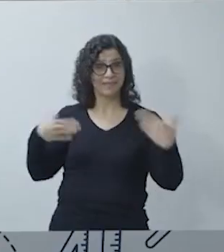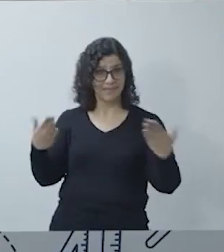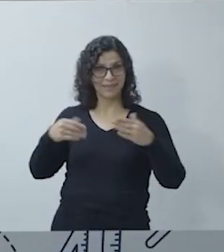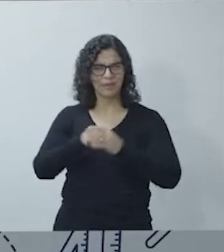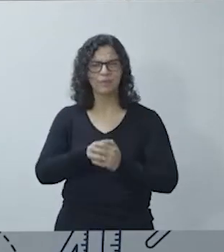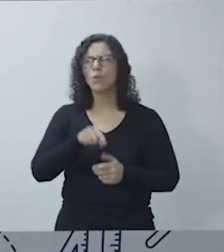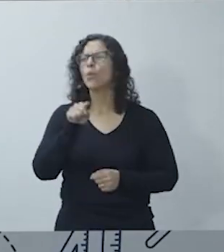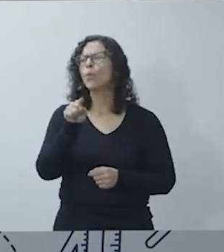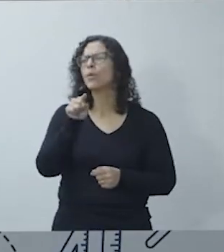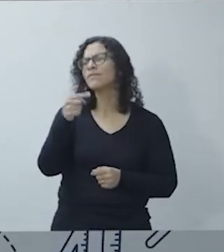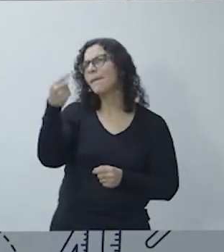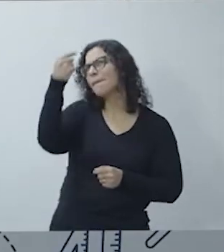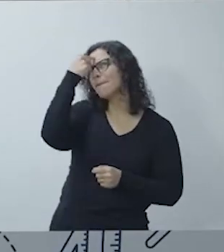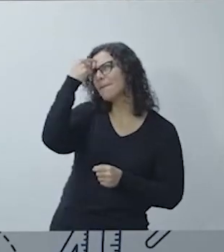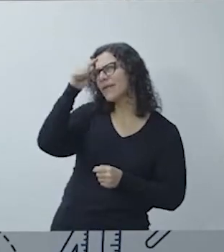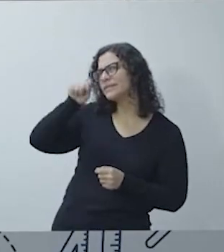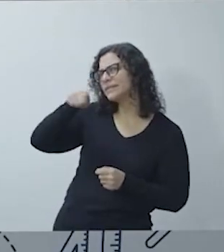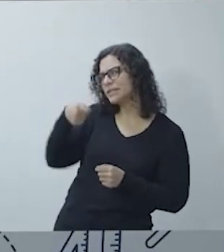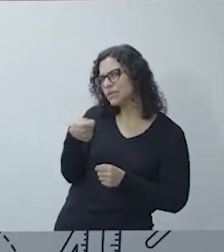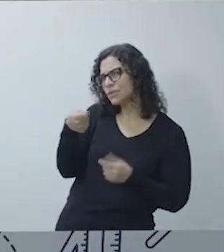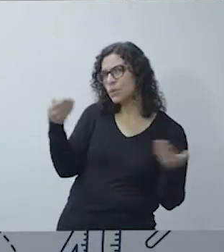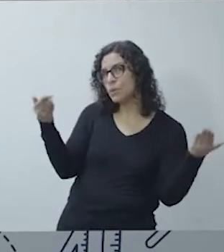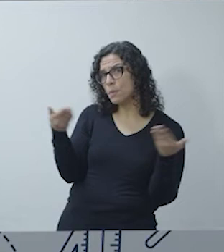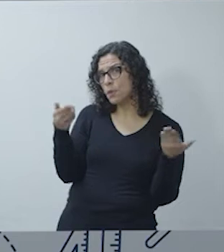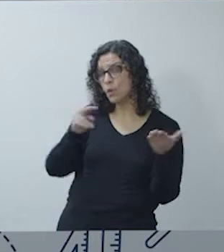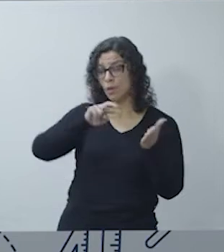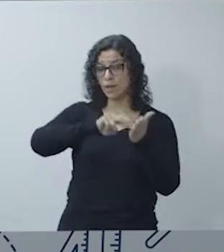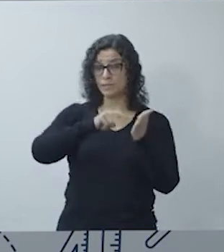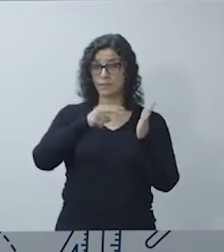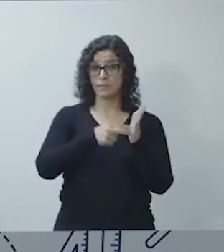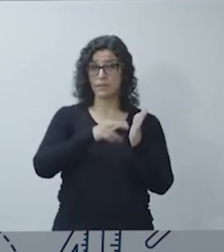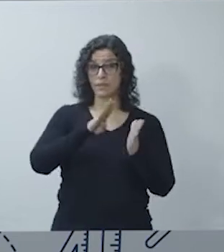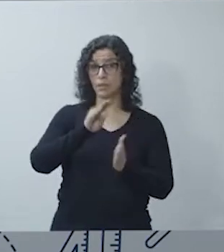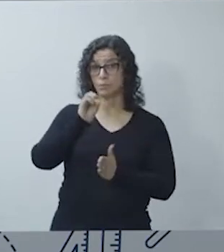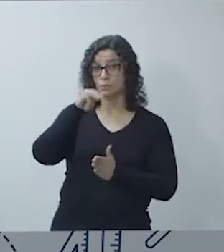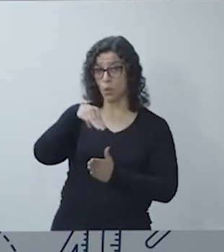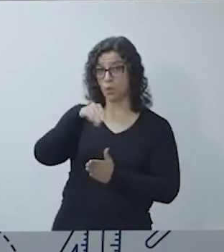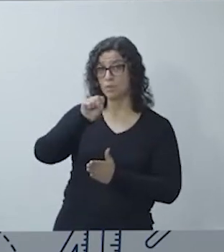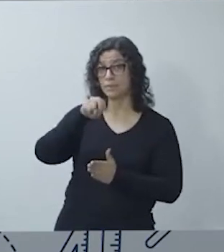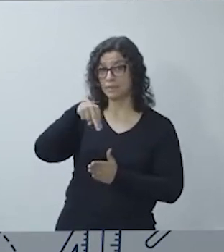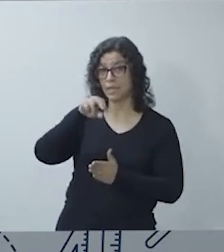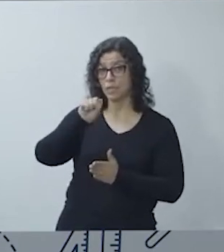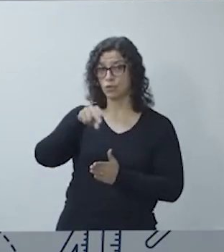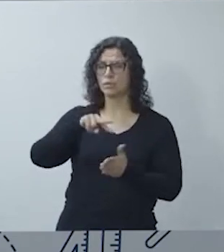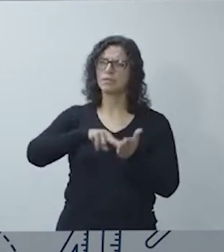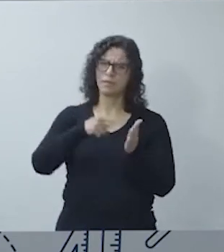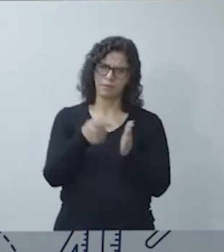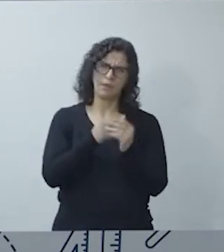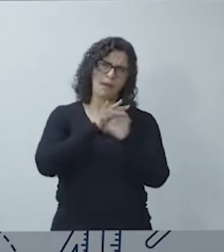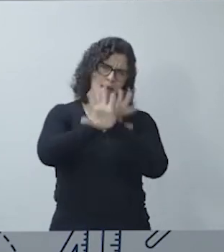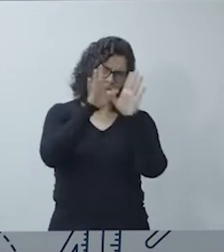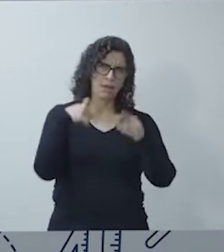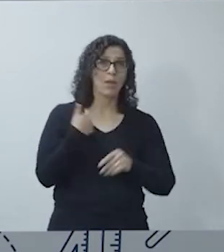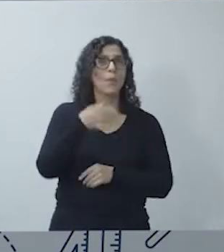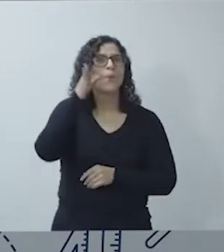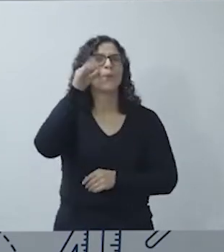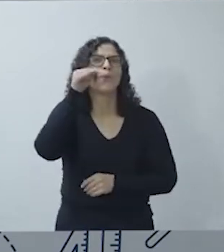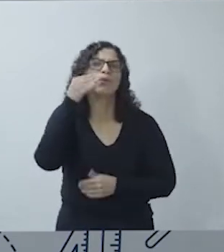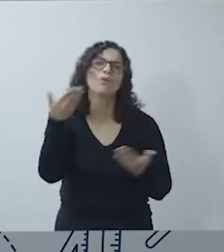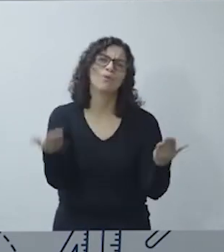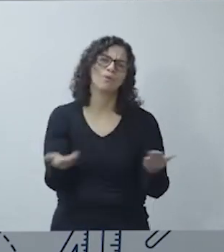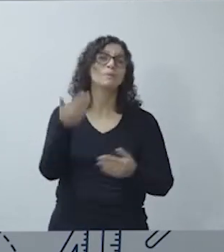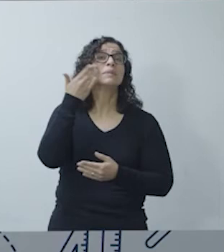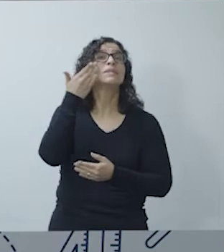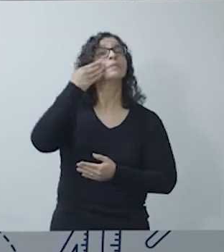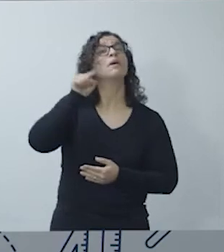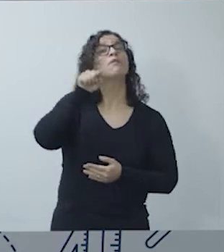Então, o que será que você pensa sobre o que é um bom senso? Como vocês já sabem, é claro que eu fico curioso